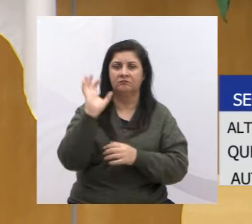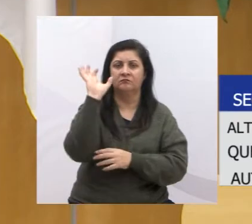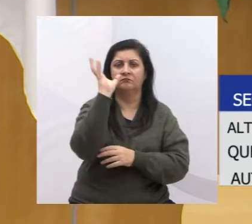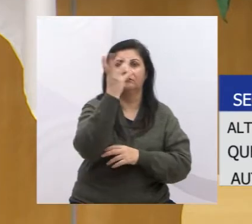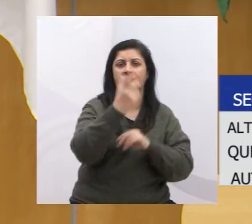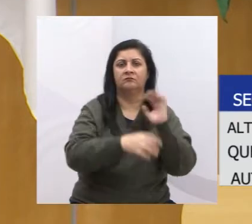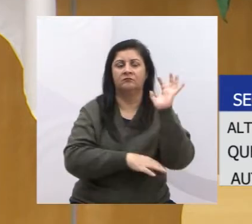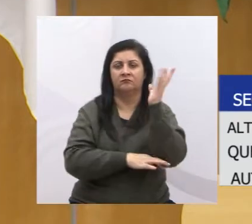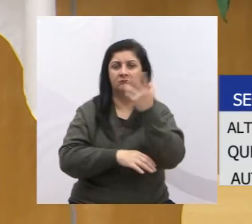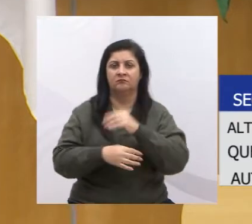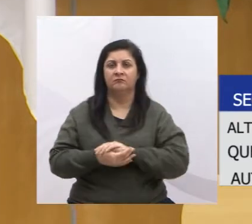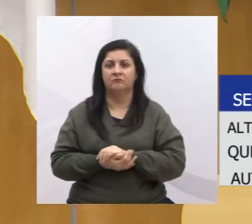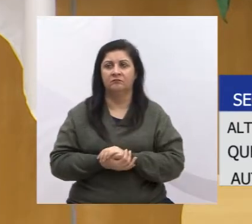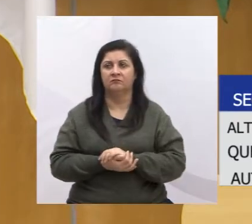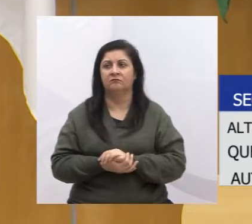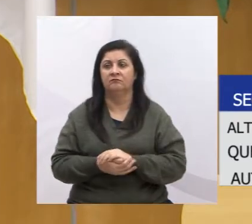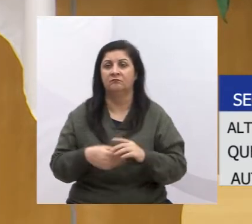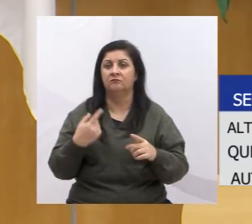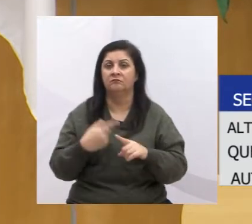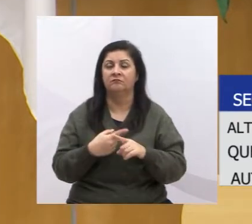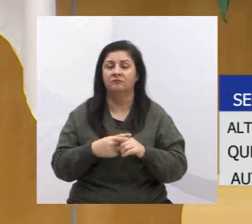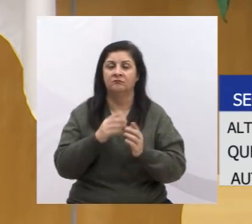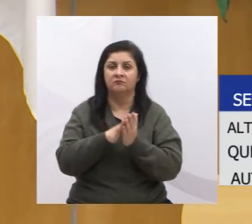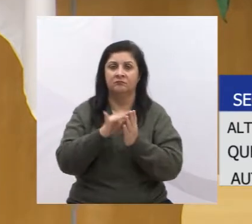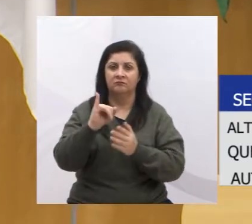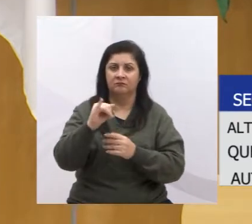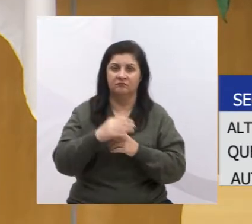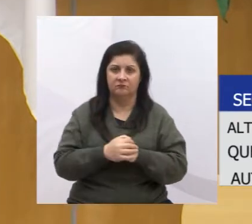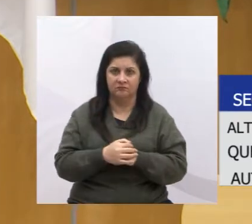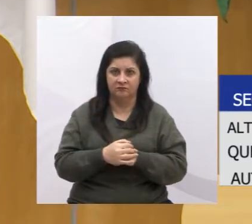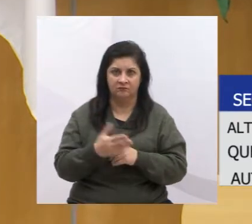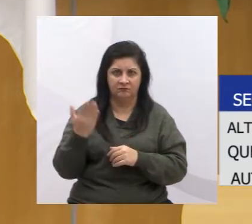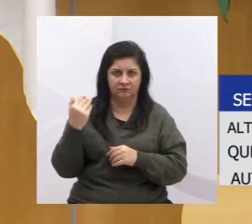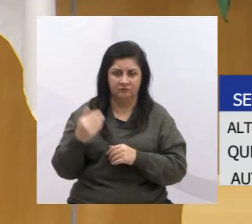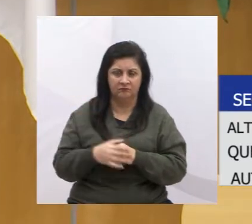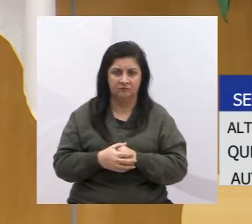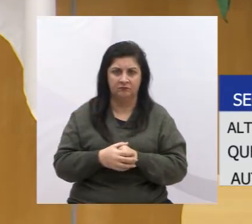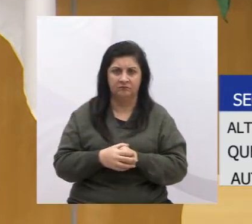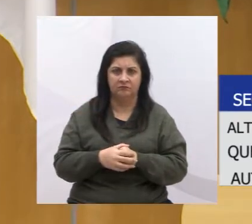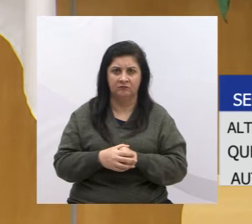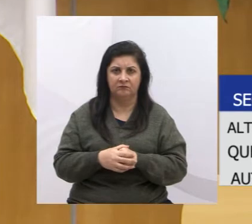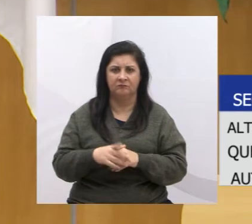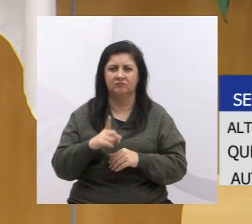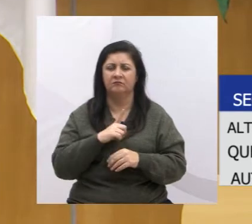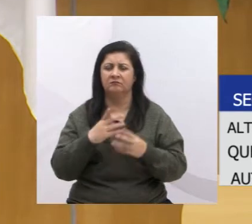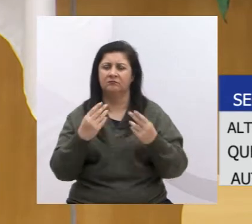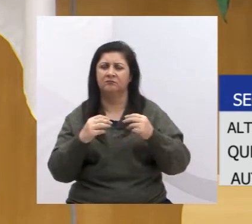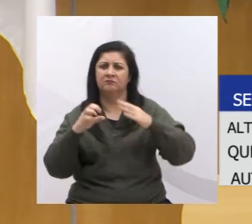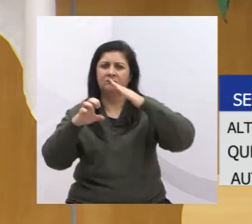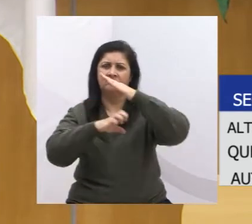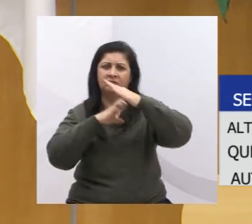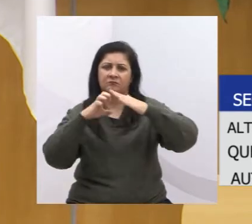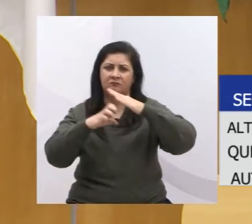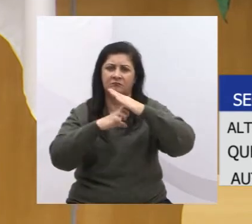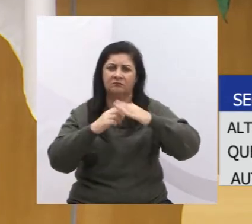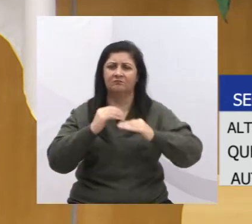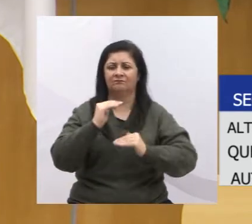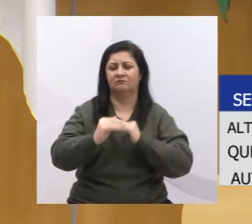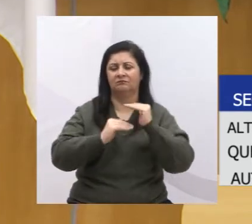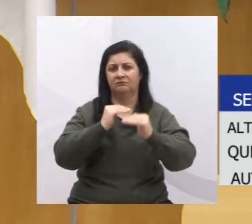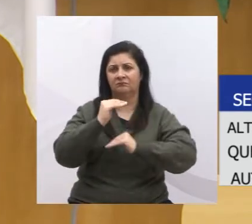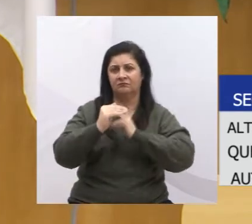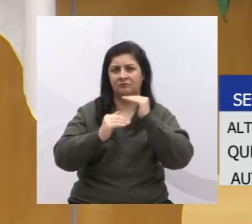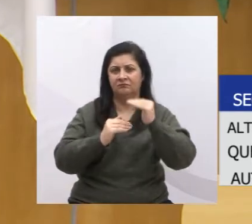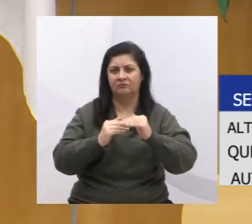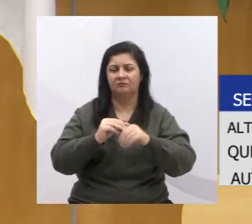ambiente, porque Jacareí recebia, na ocasião, muitas empresas, Jacareí crescia,